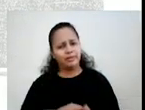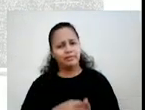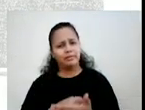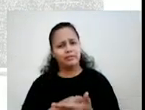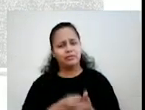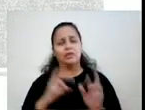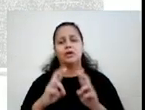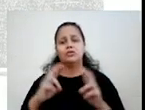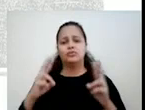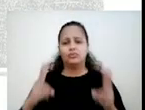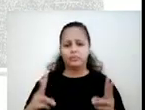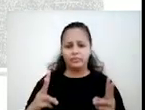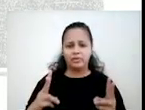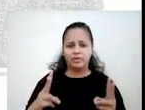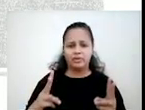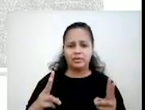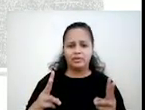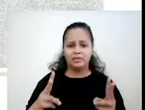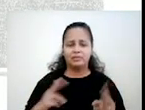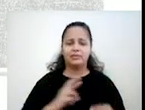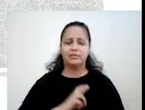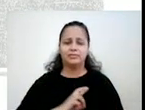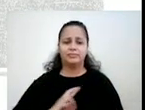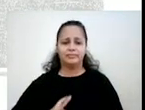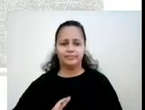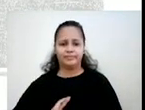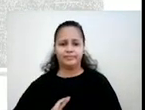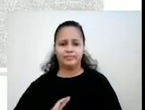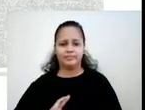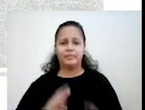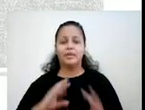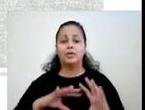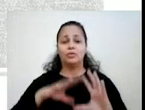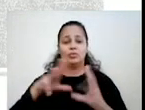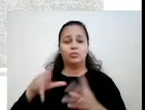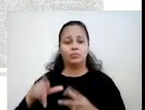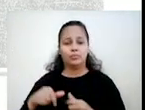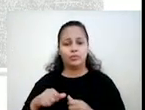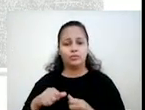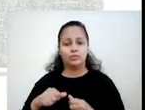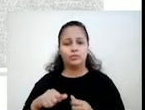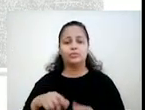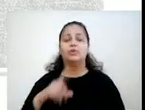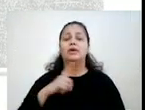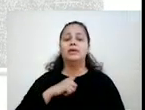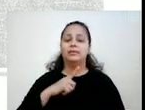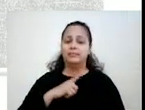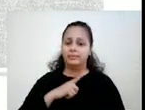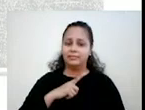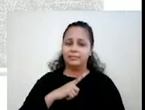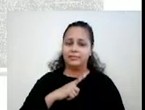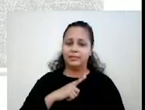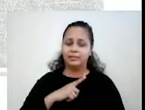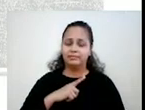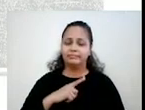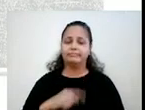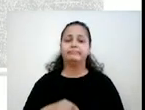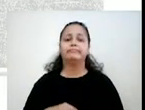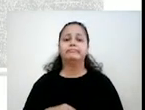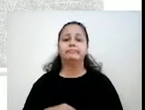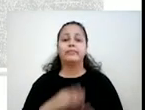experiências políticas republicanas no mundo contemporâneo, né, em todos os lugares, sempre tem como proposta